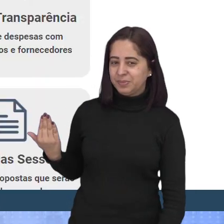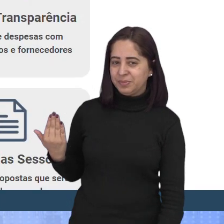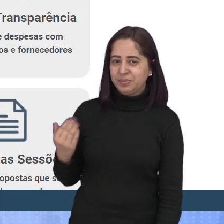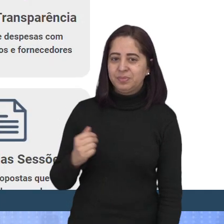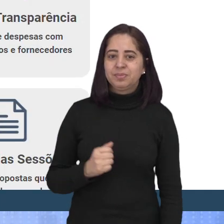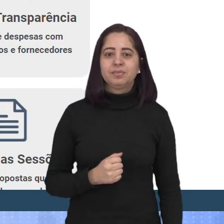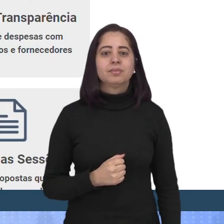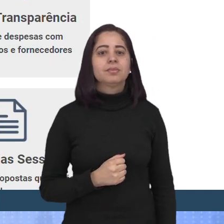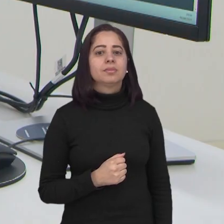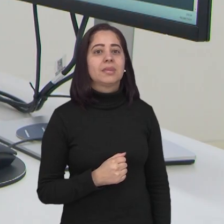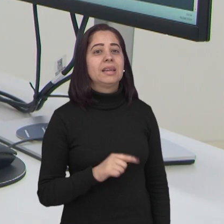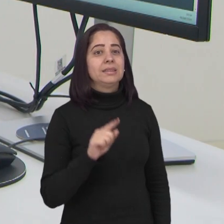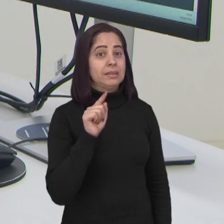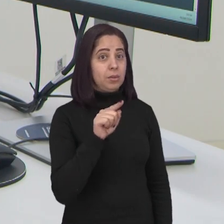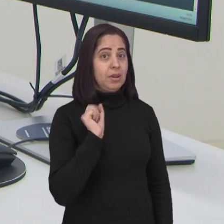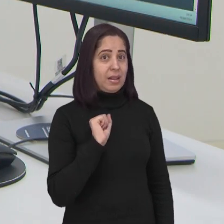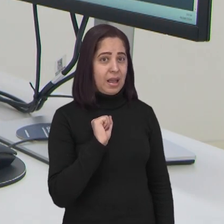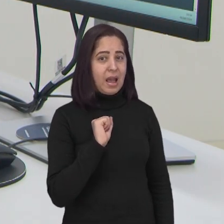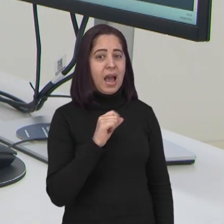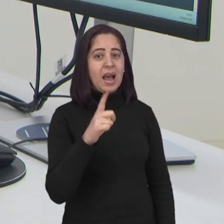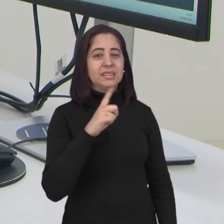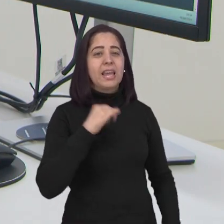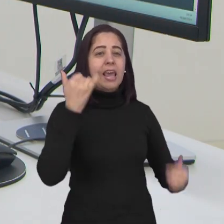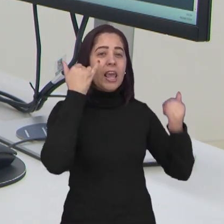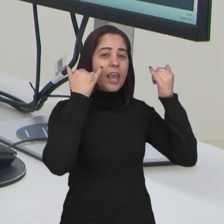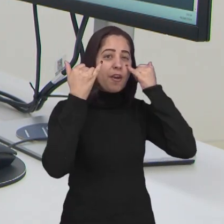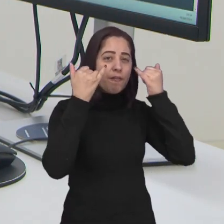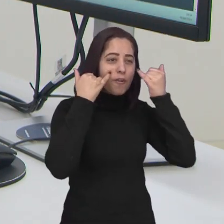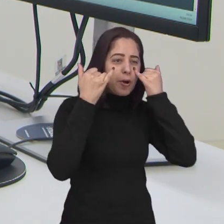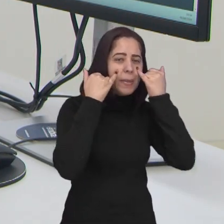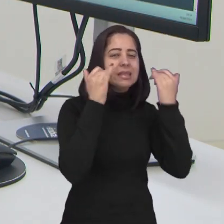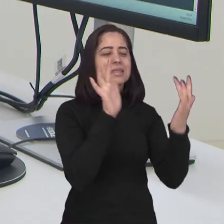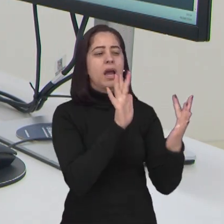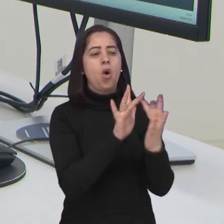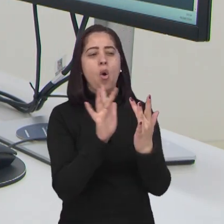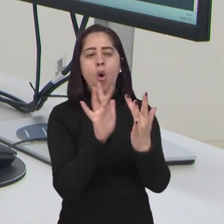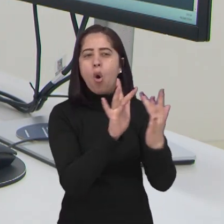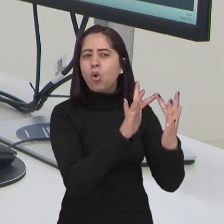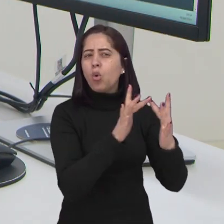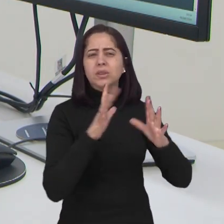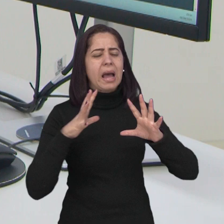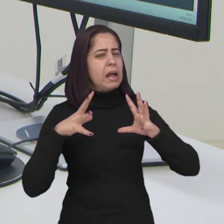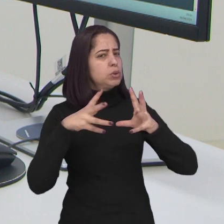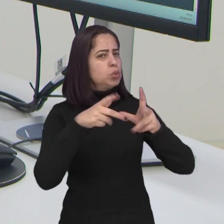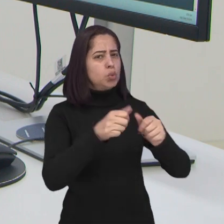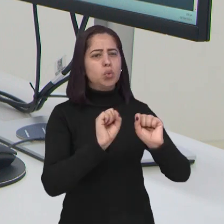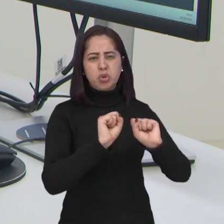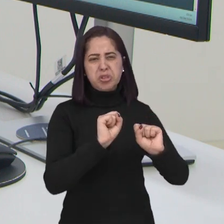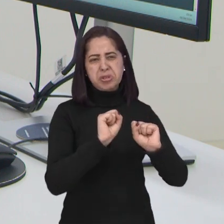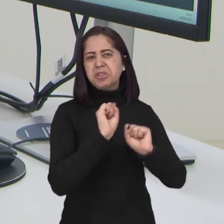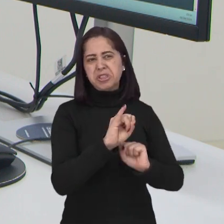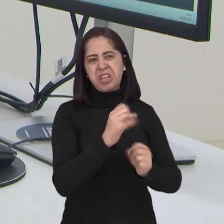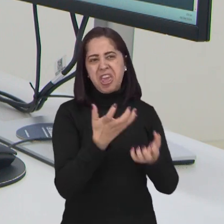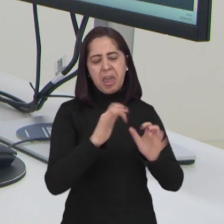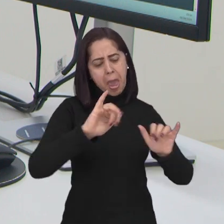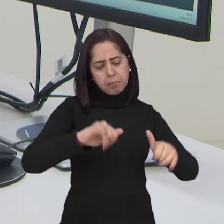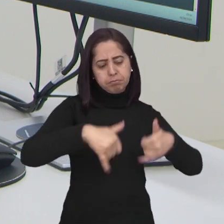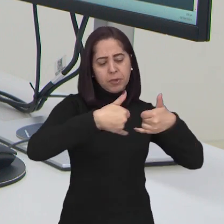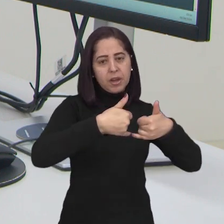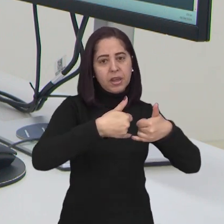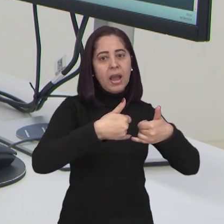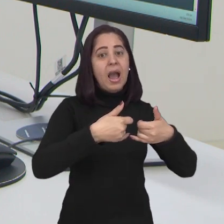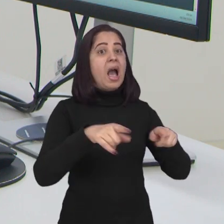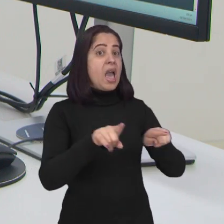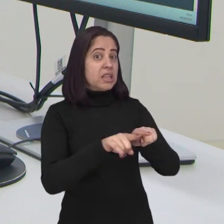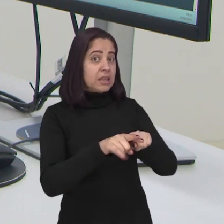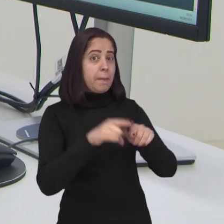pelo Fale Conosco. Lá ele vai conseguir encontrar informações do endereço e o contato aqui da Câmara que ele quiser ligar. Ele consegue